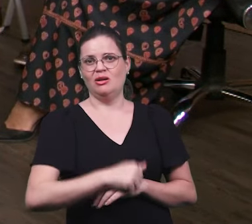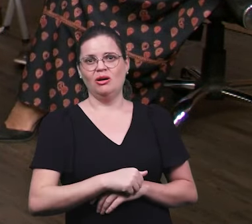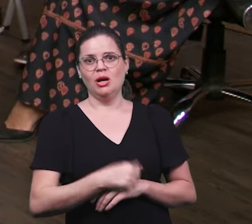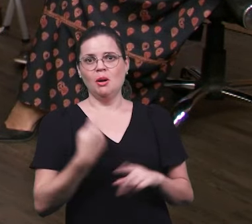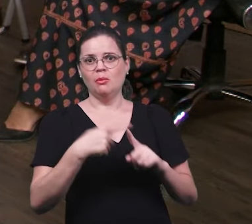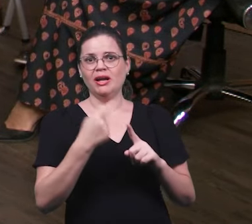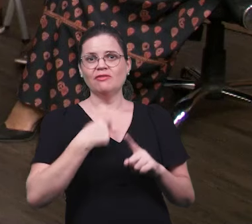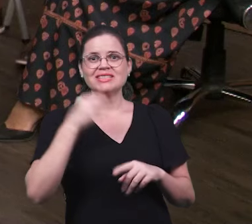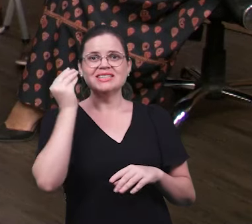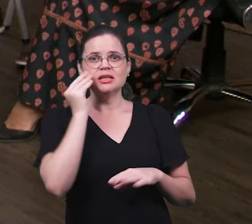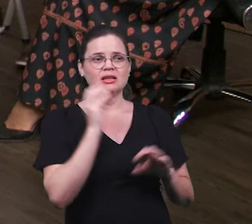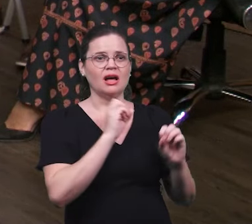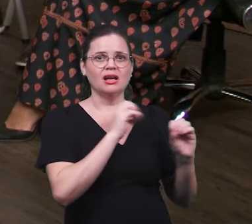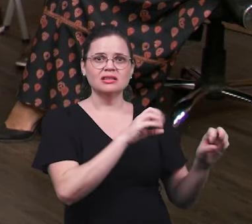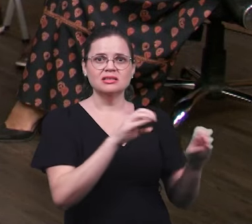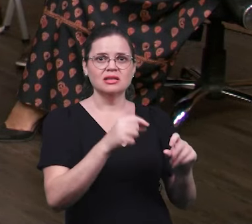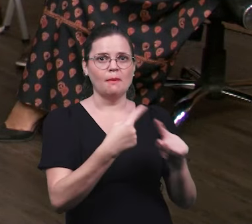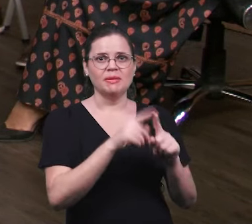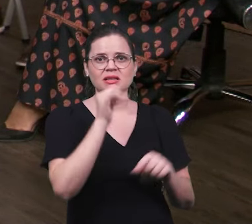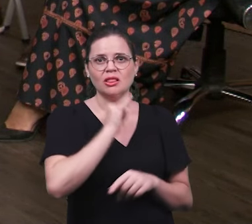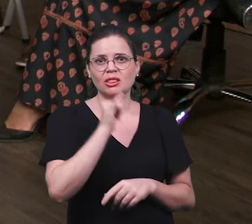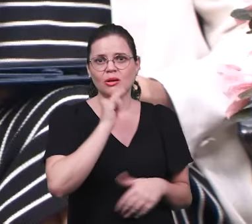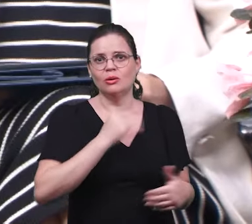aos porcos. Entendeu?